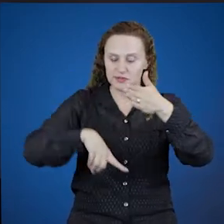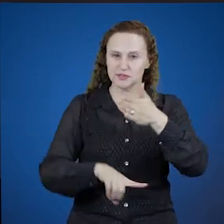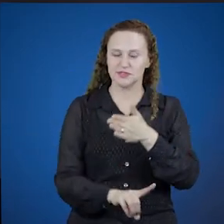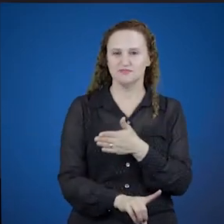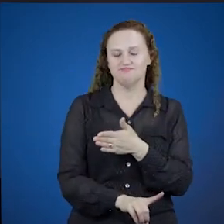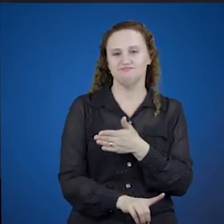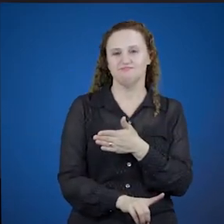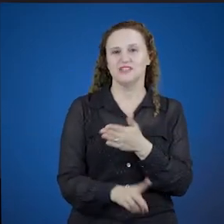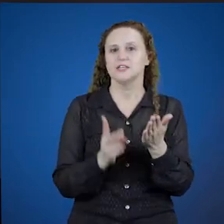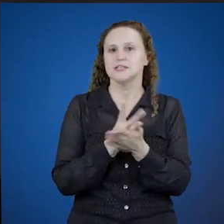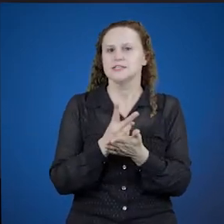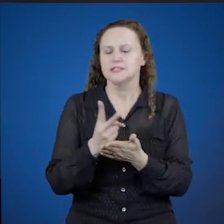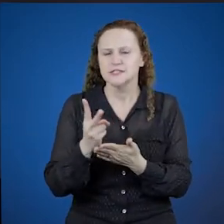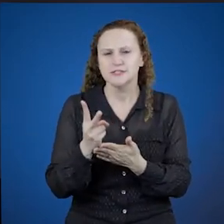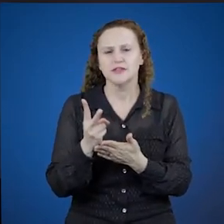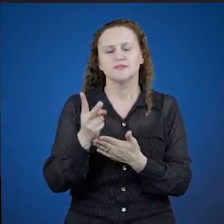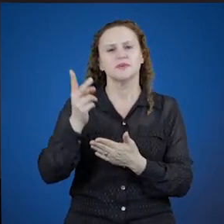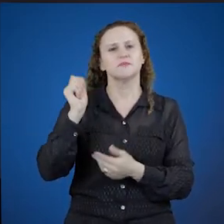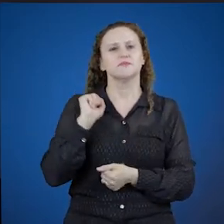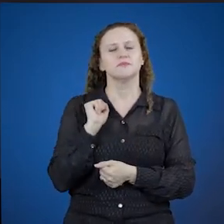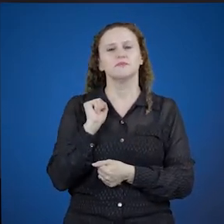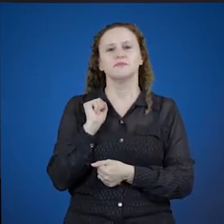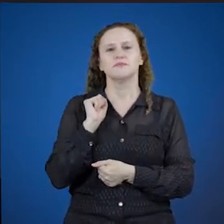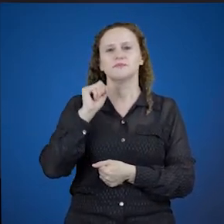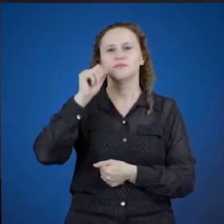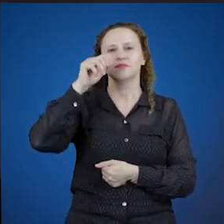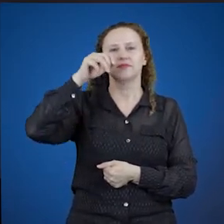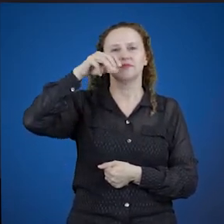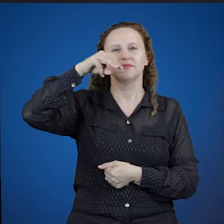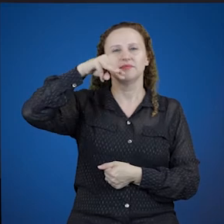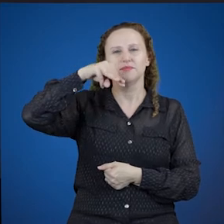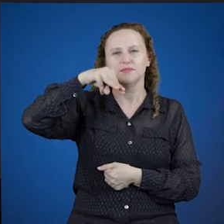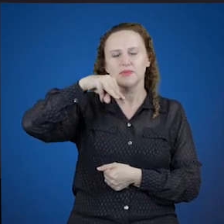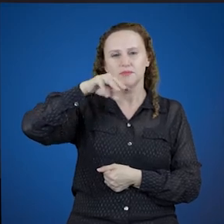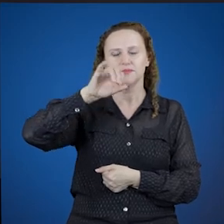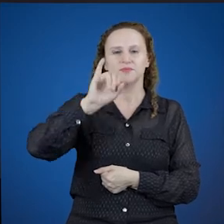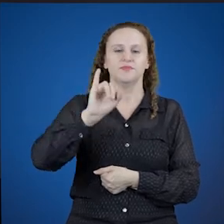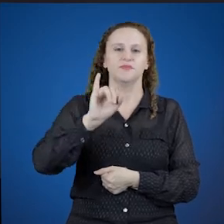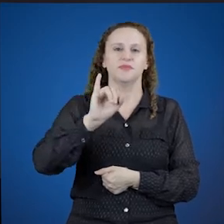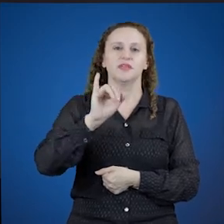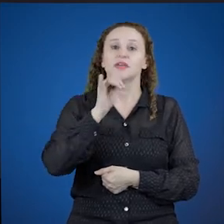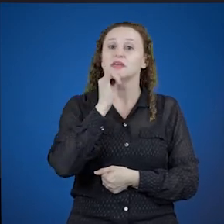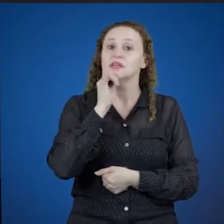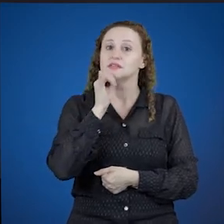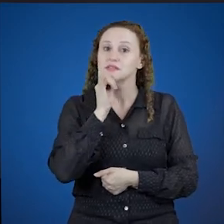será sempre em ir com meu caso da palavra Domino's